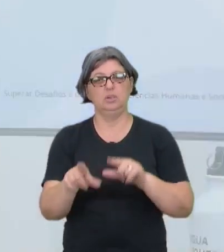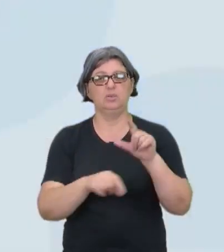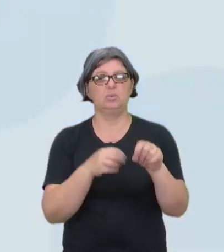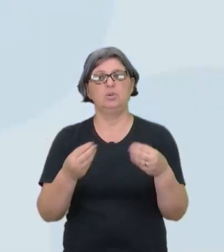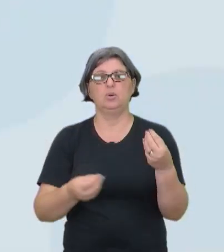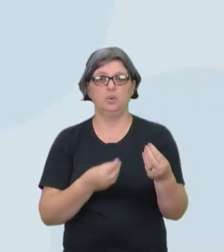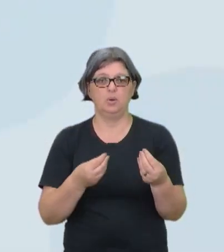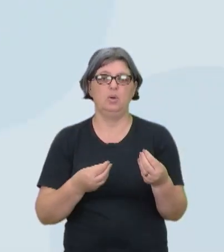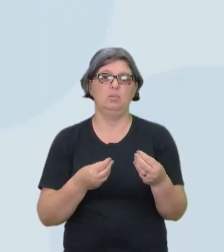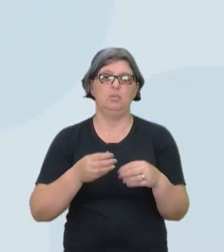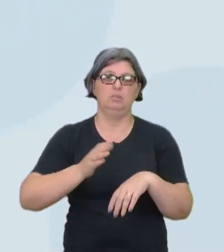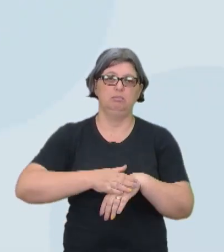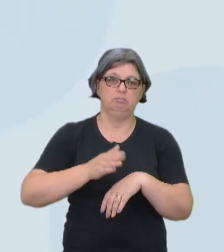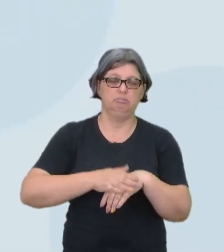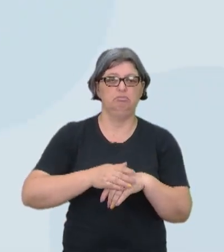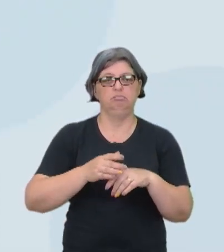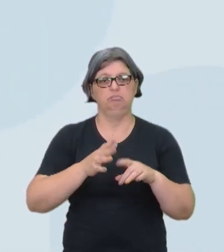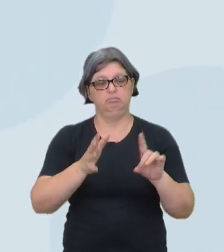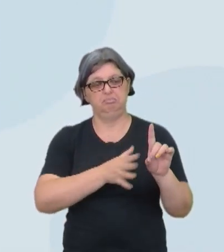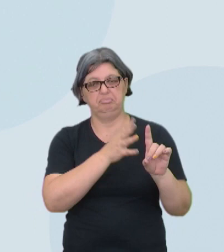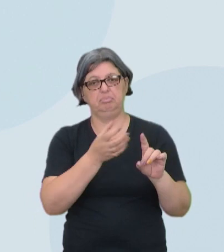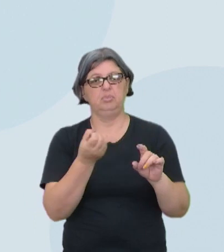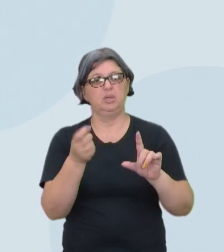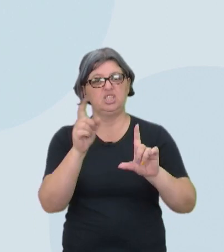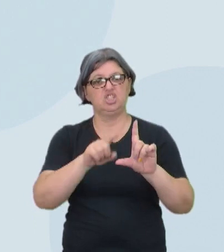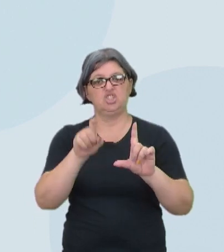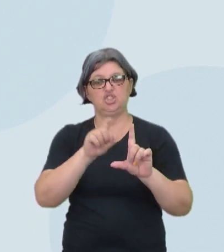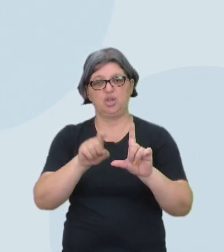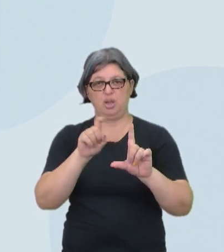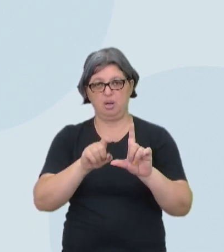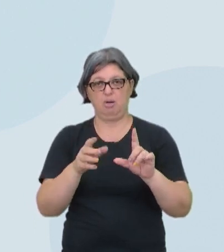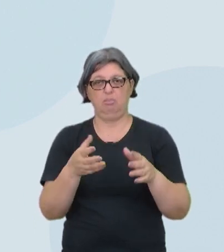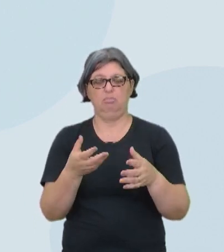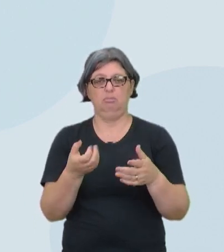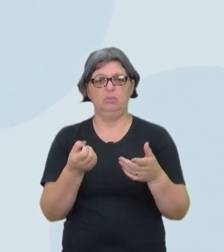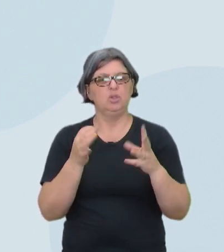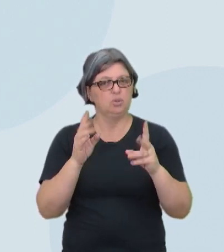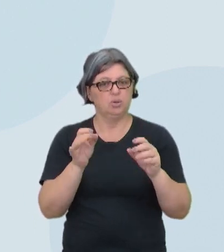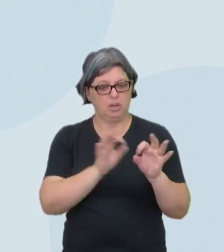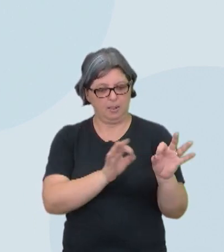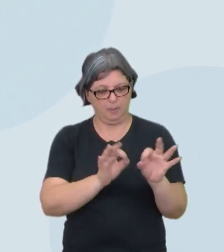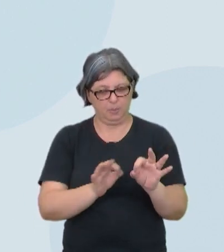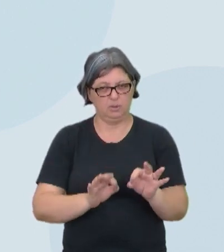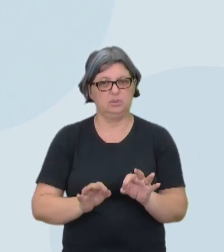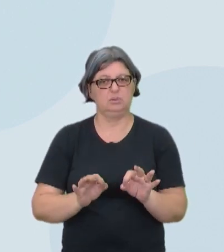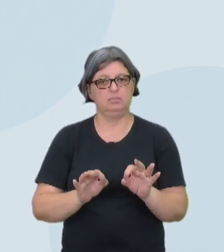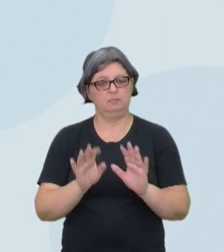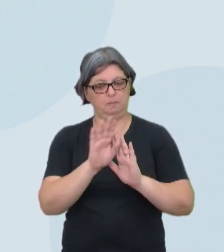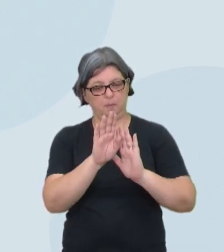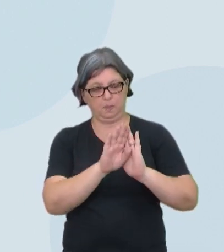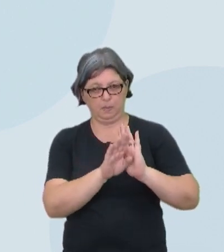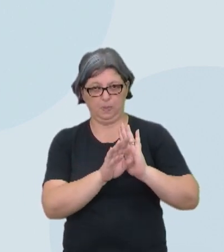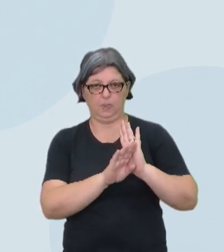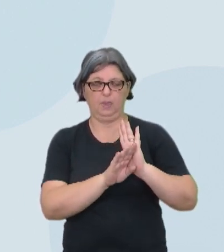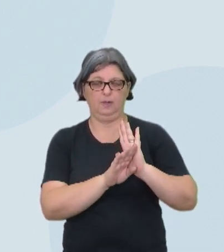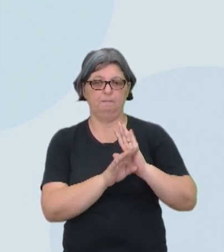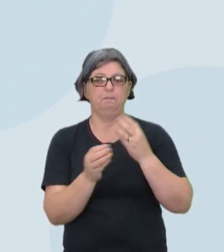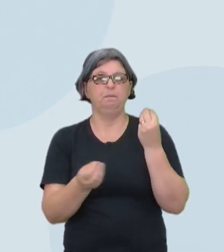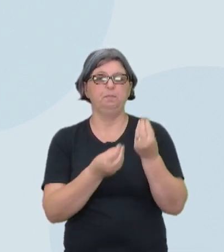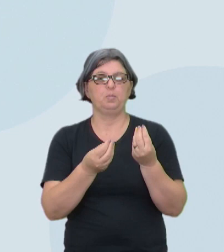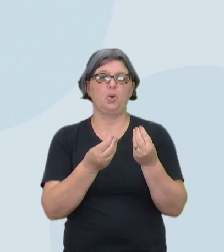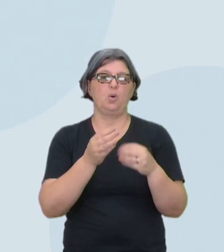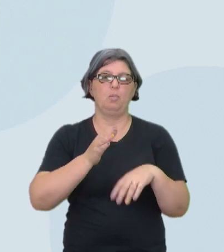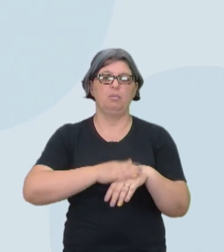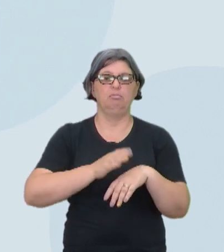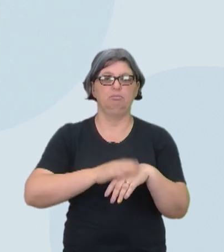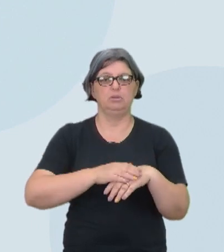essa apresentação, se ela for digital, toda a questão de elaboração, pense como que será o